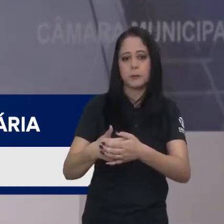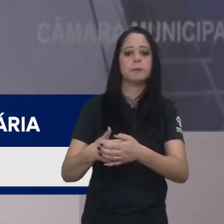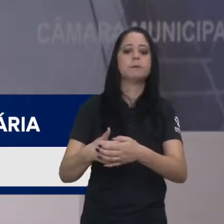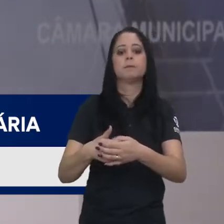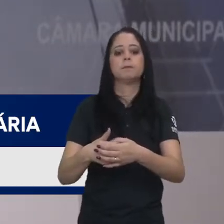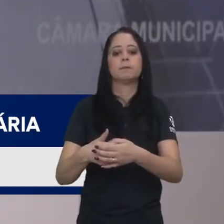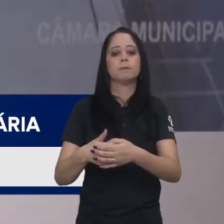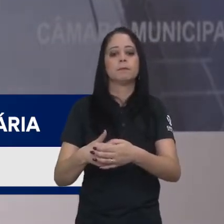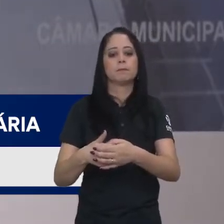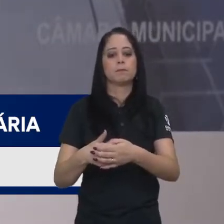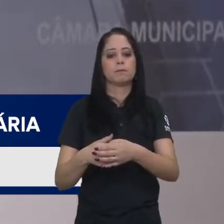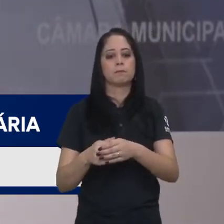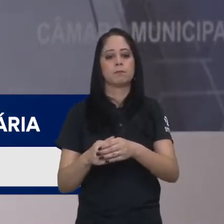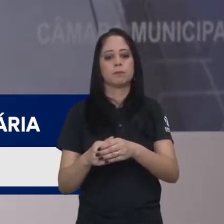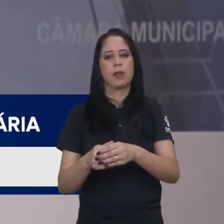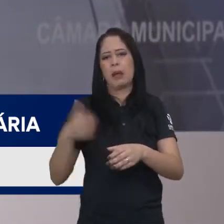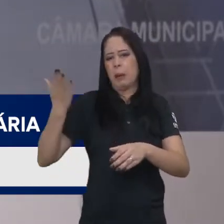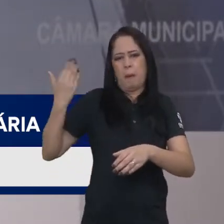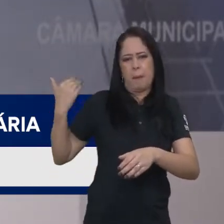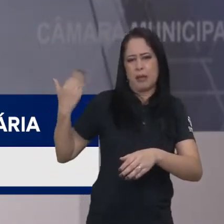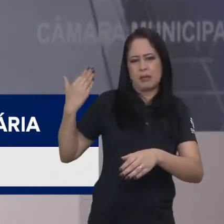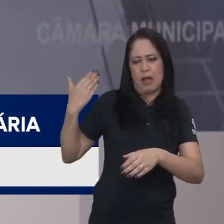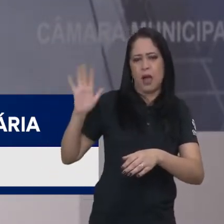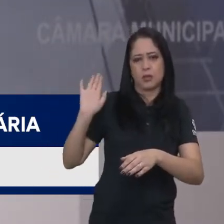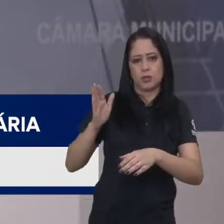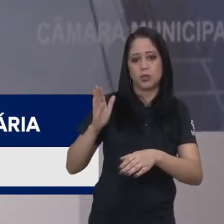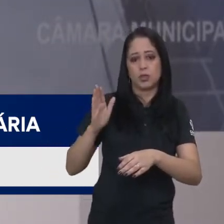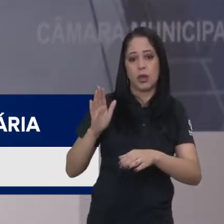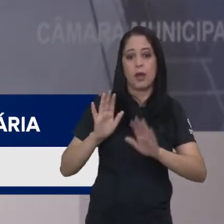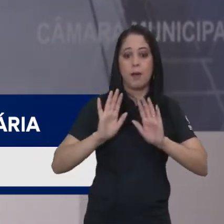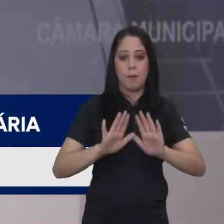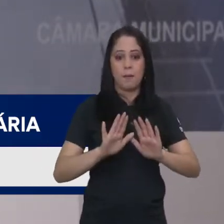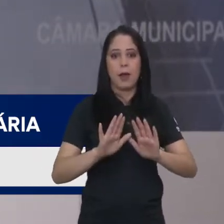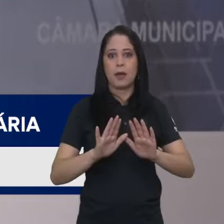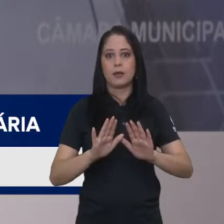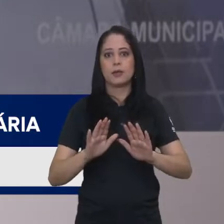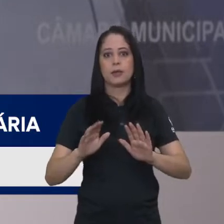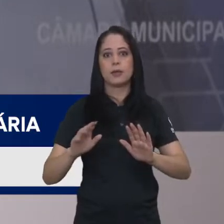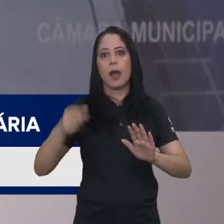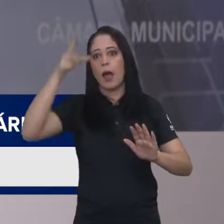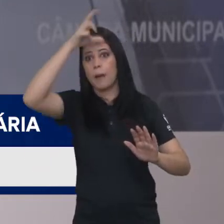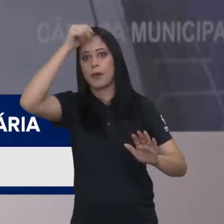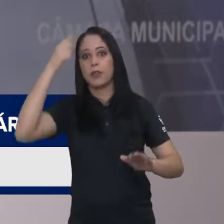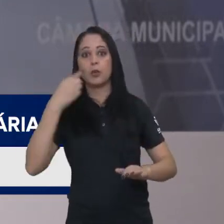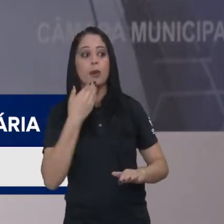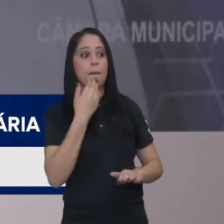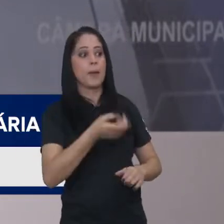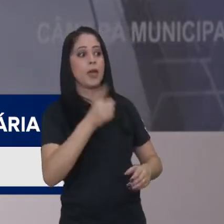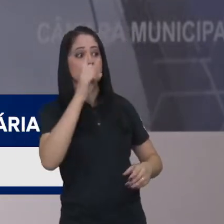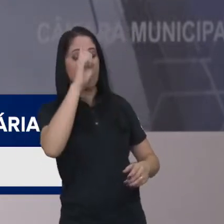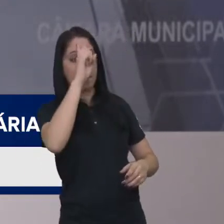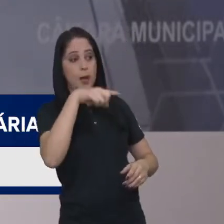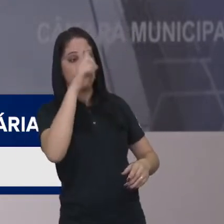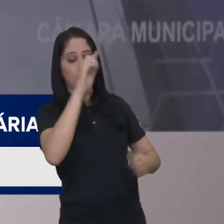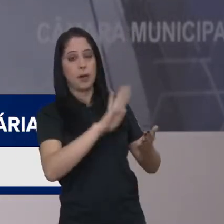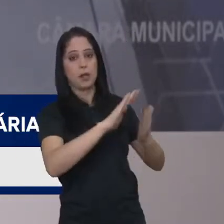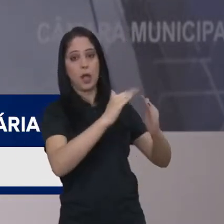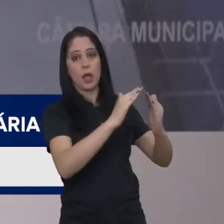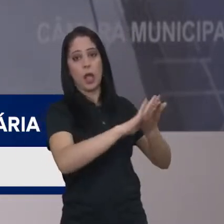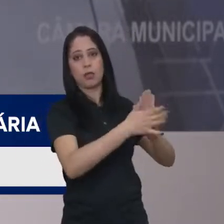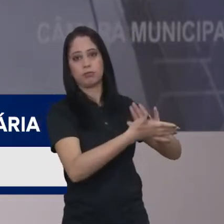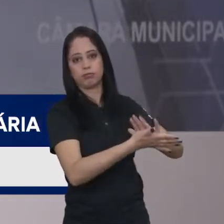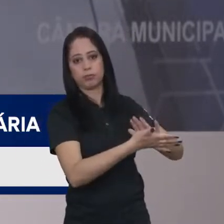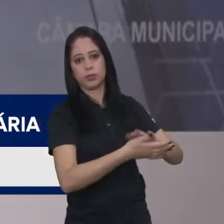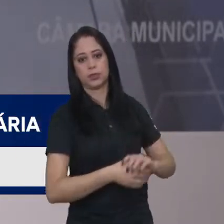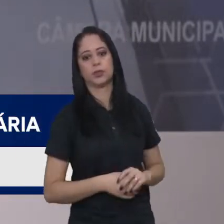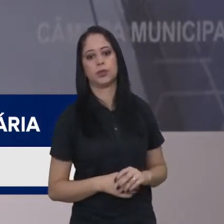no passado, e mesmo assim se pede a demolição de toda a obra. A gente tem